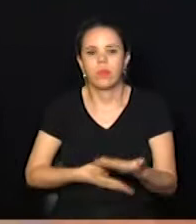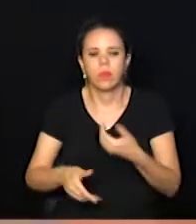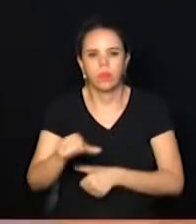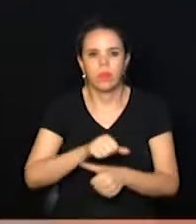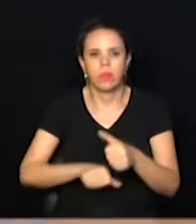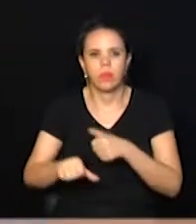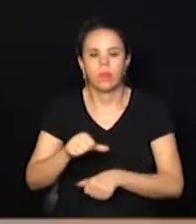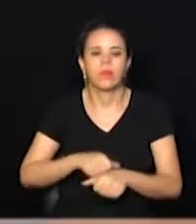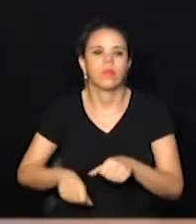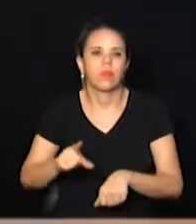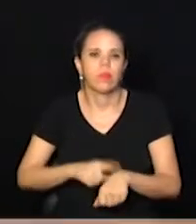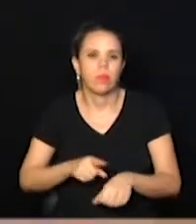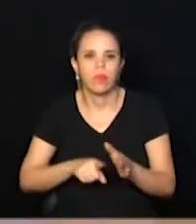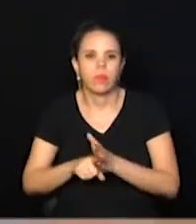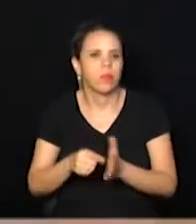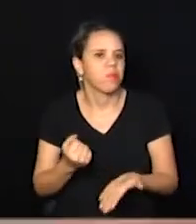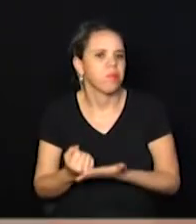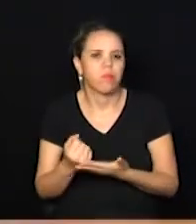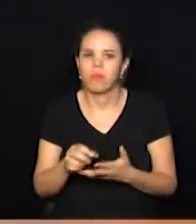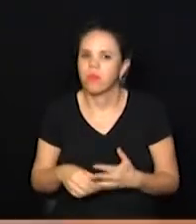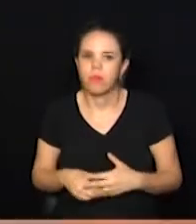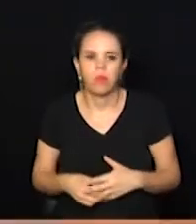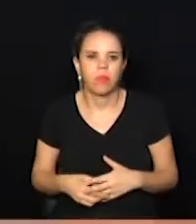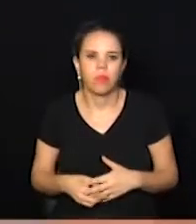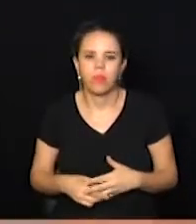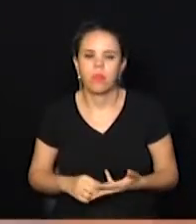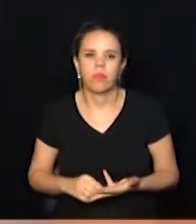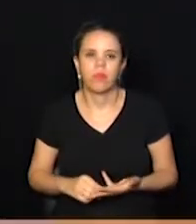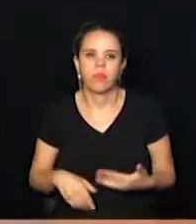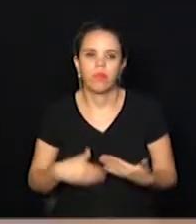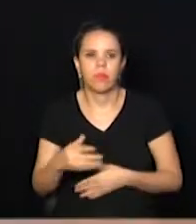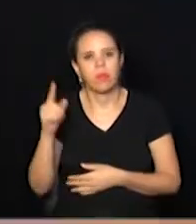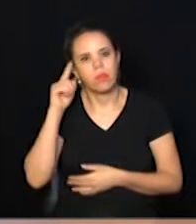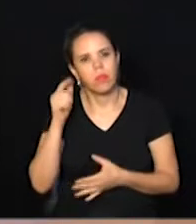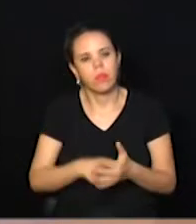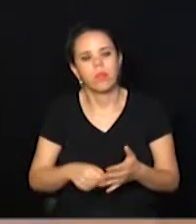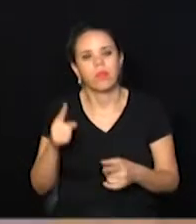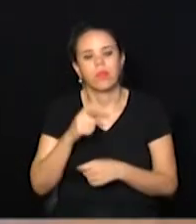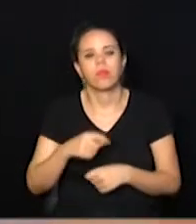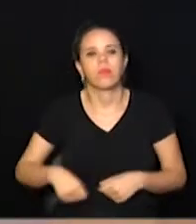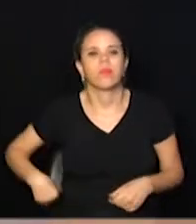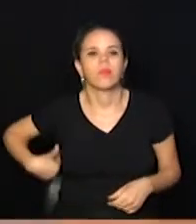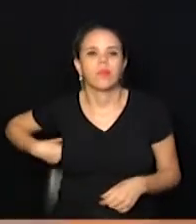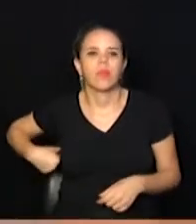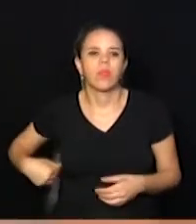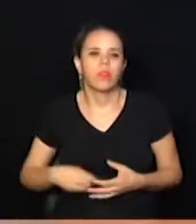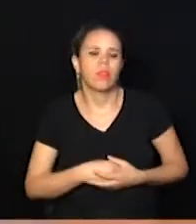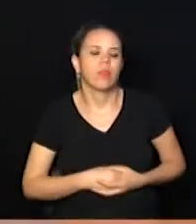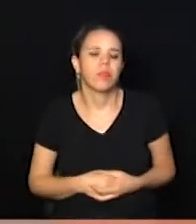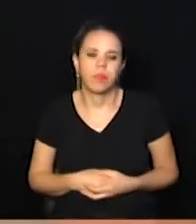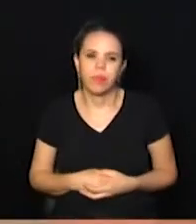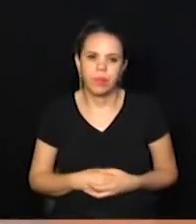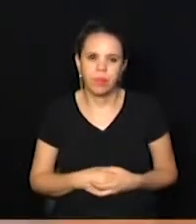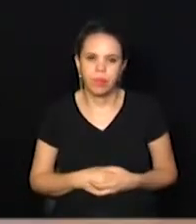itinerário, as pesquisas não ajudavam, Gilmar, e cada dia era uma luta, uma batalha, e a gente